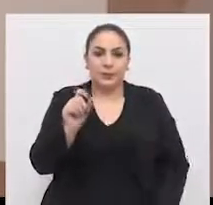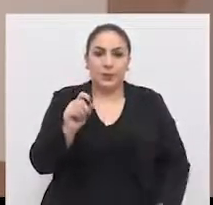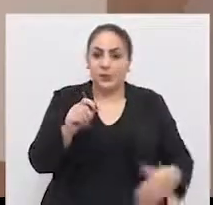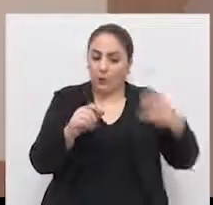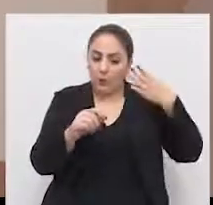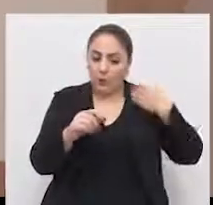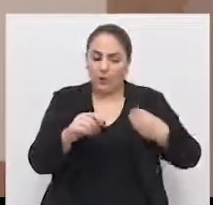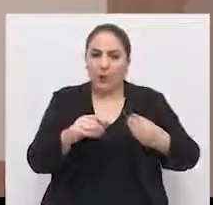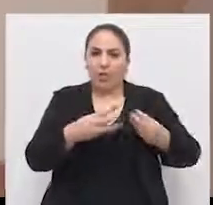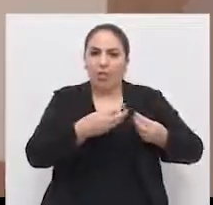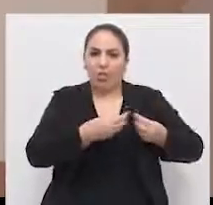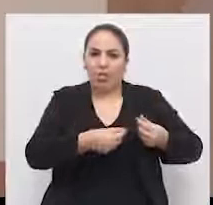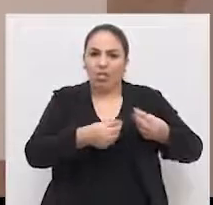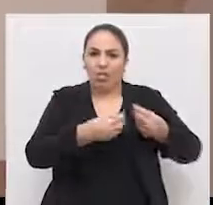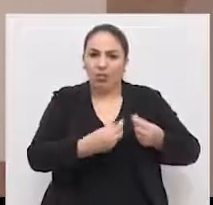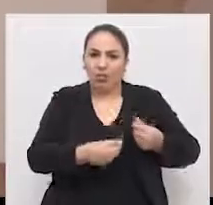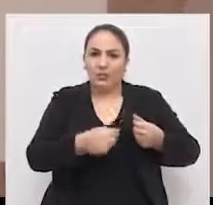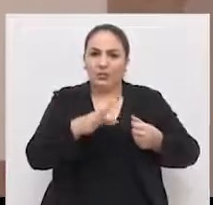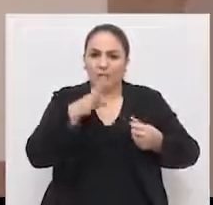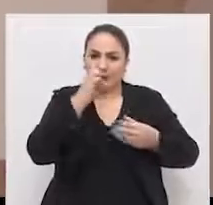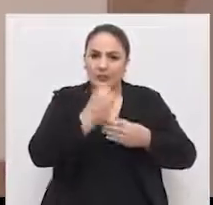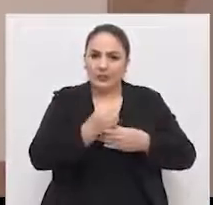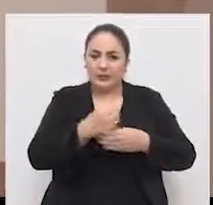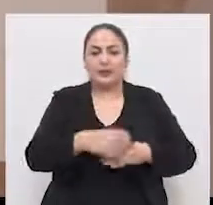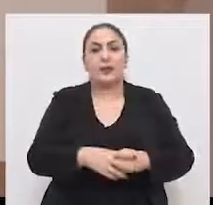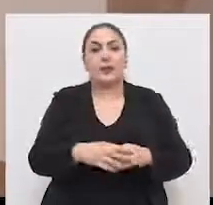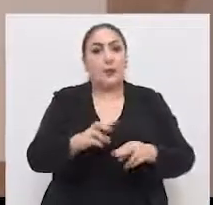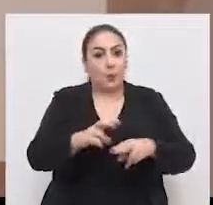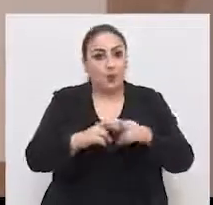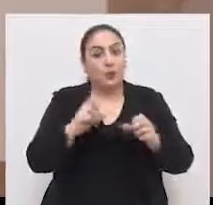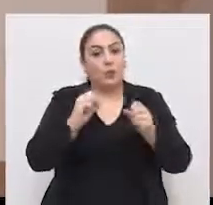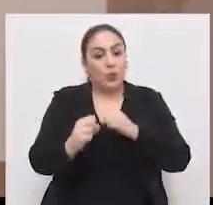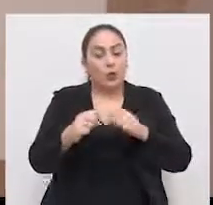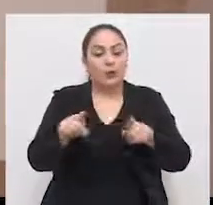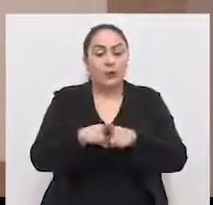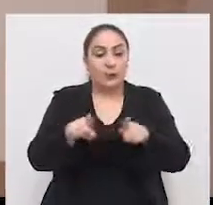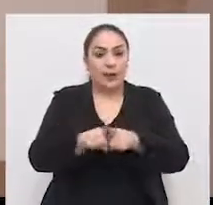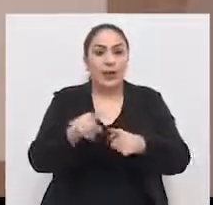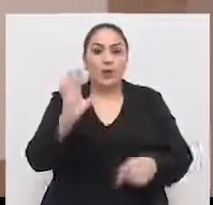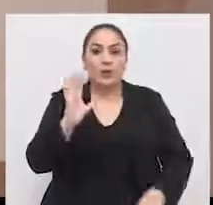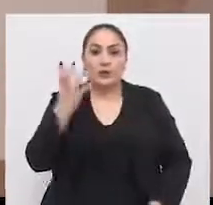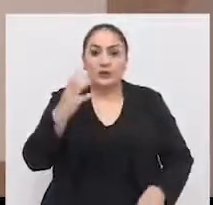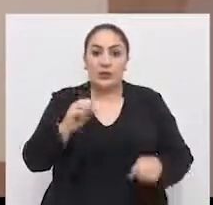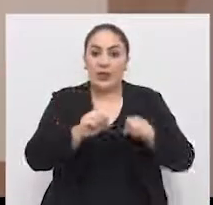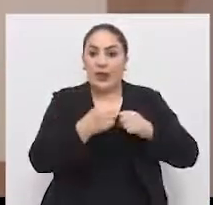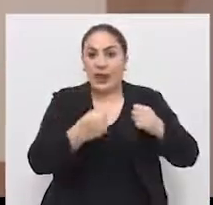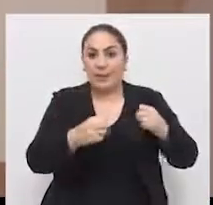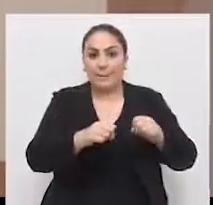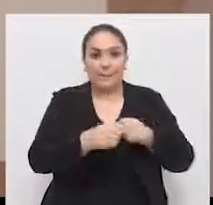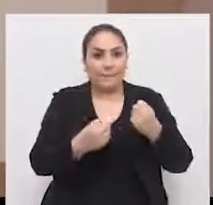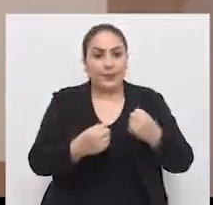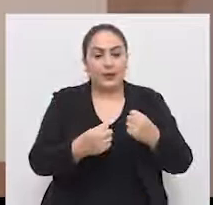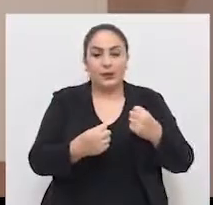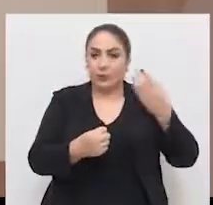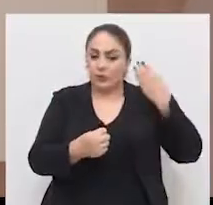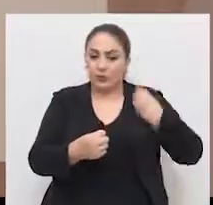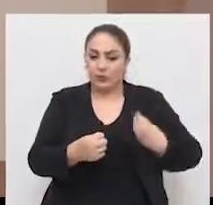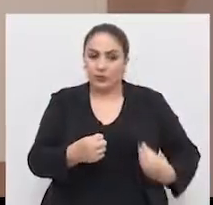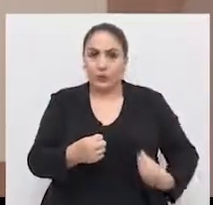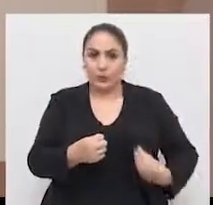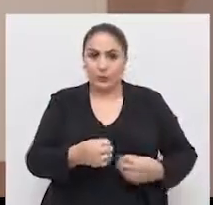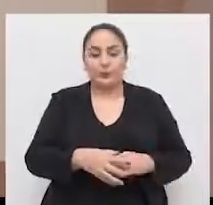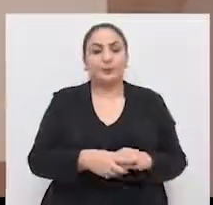tornando o seu fio mais áspero e enrijecido. Pode até mesmo provocar quebra, fragilidade no